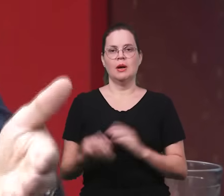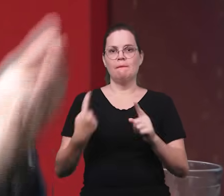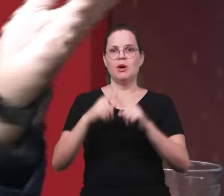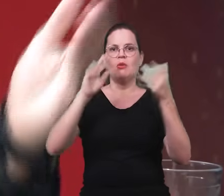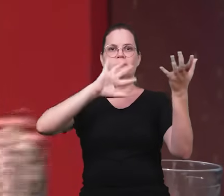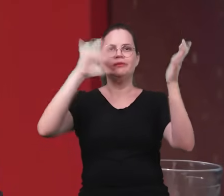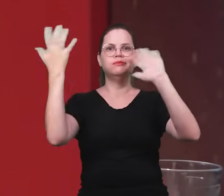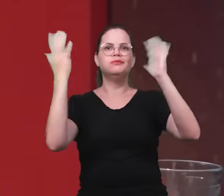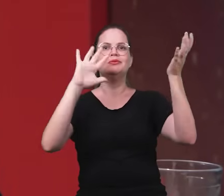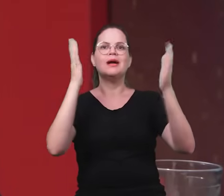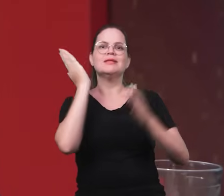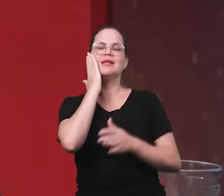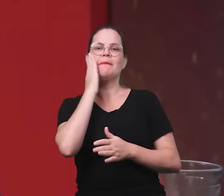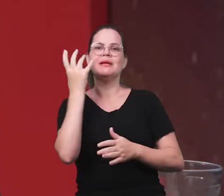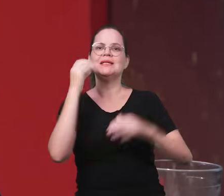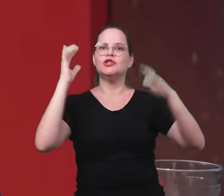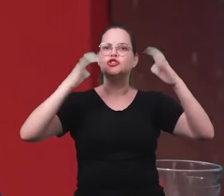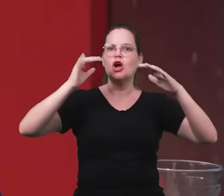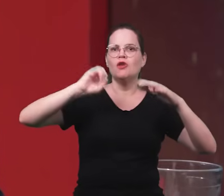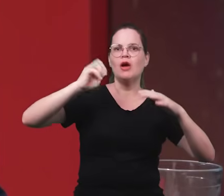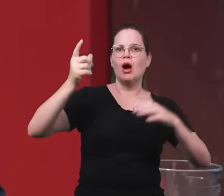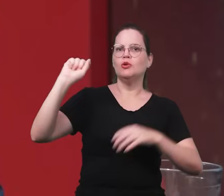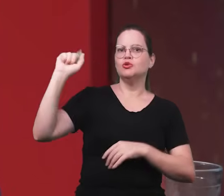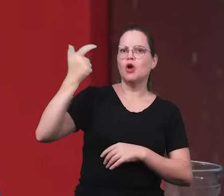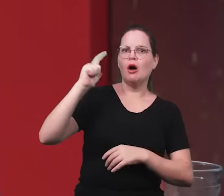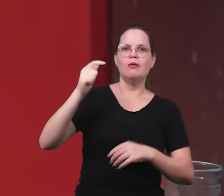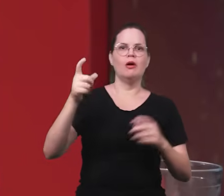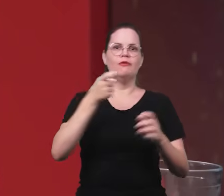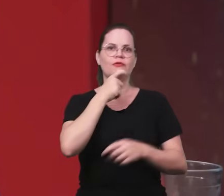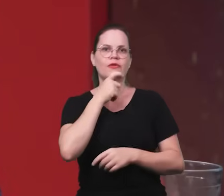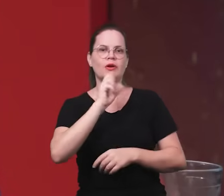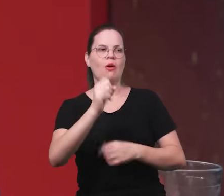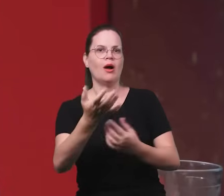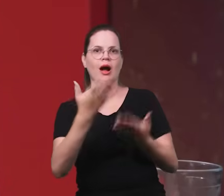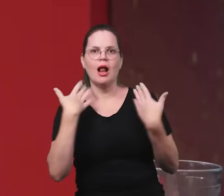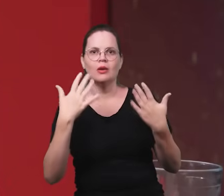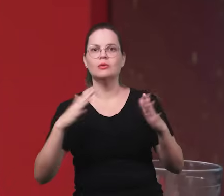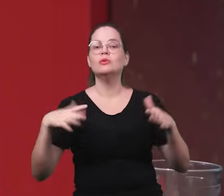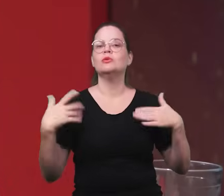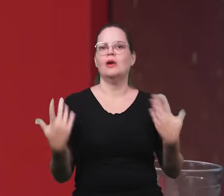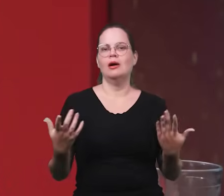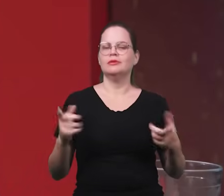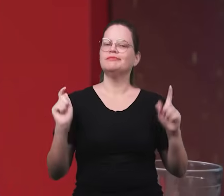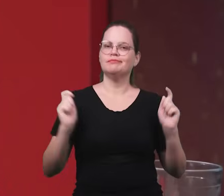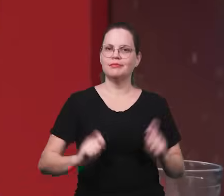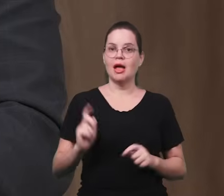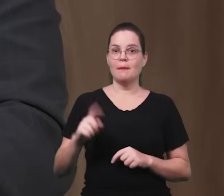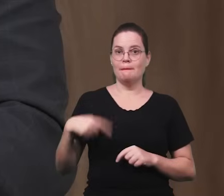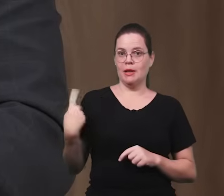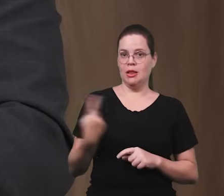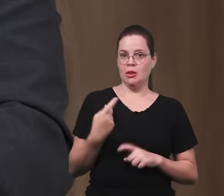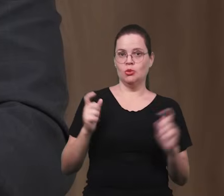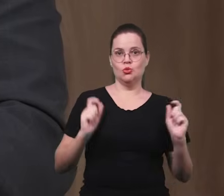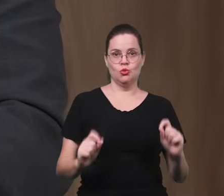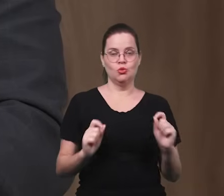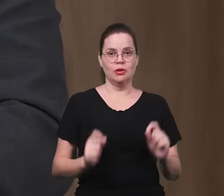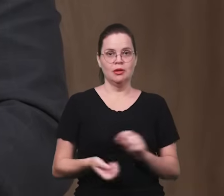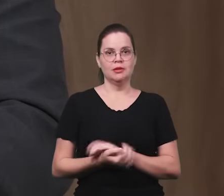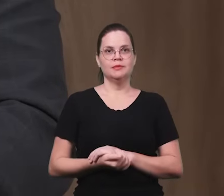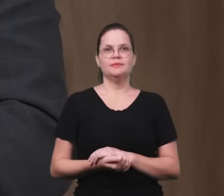do clima pela questão dessa descoberta. Isso nos deu, exatamente isso nos deu a capacidade de nós